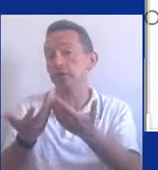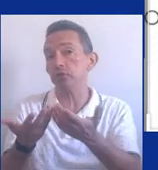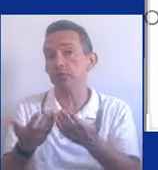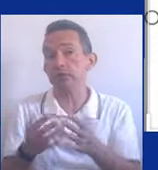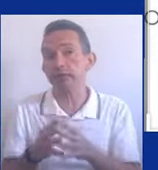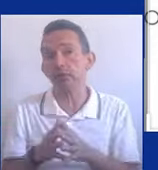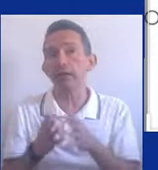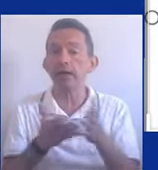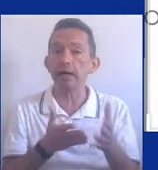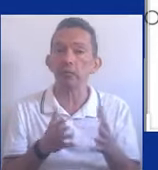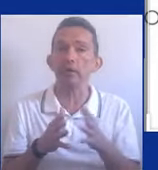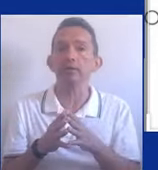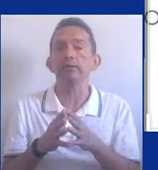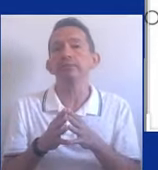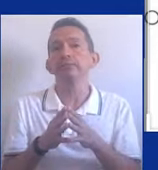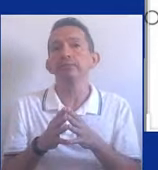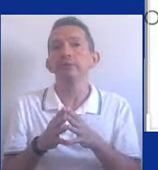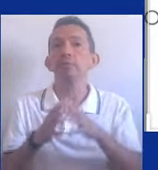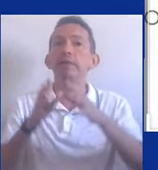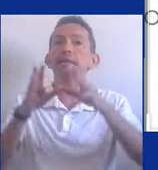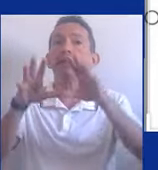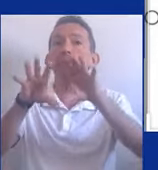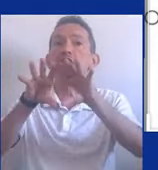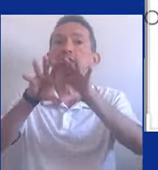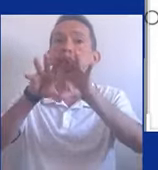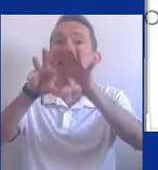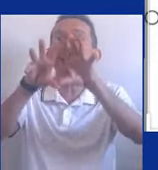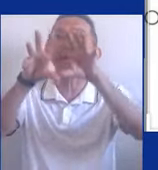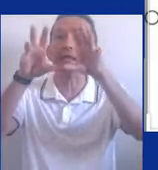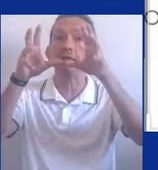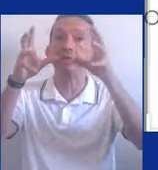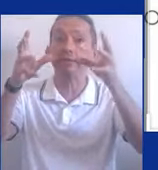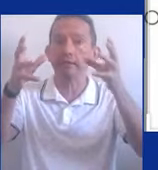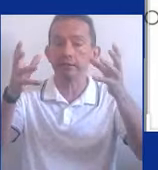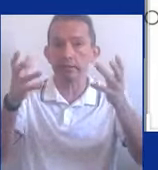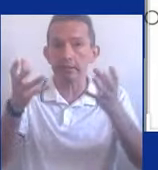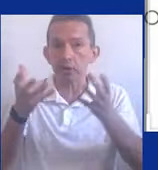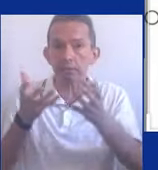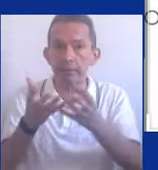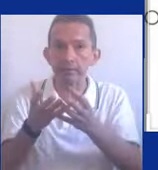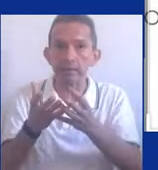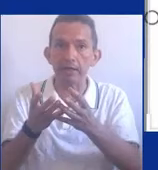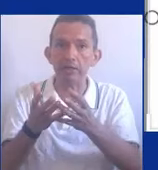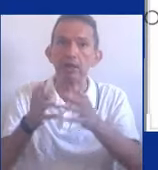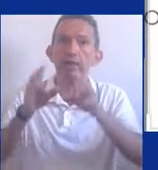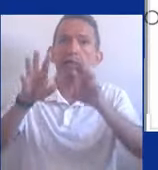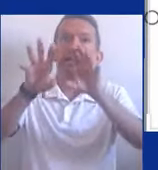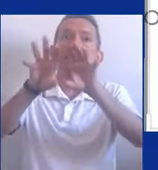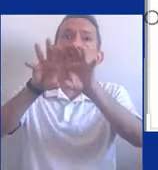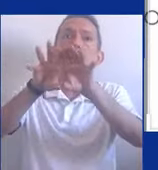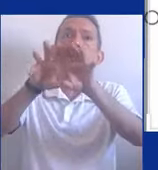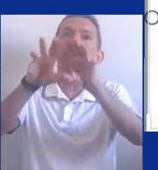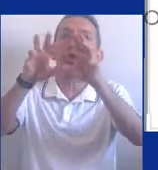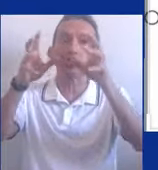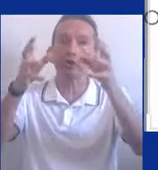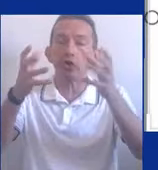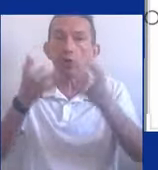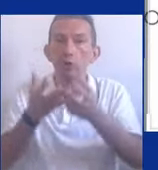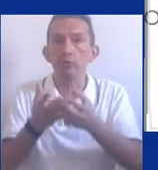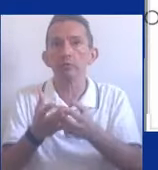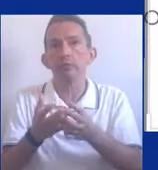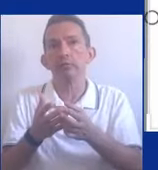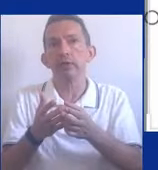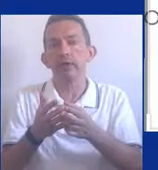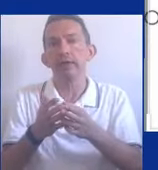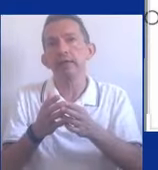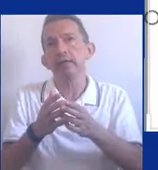no solvente universal, que é a água. Então, basicamente, essa matriz, né, citoplasmática, esse